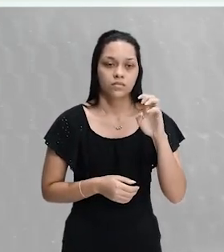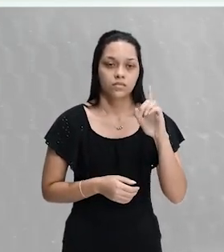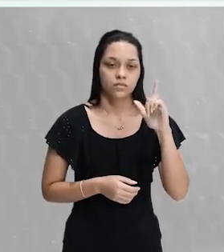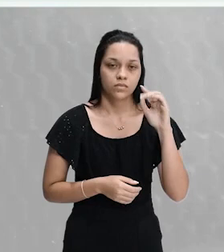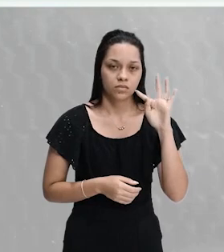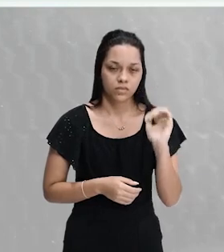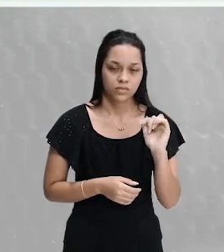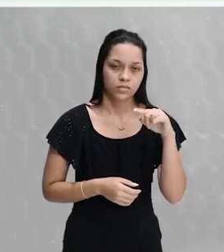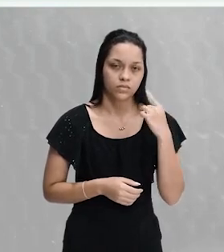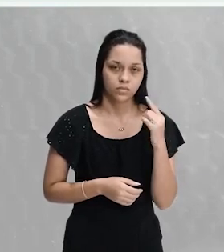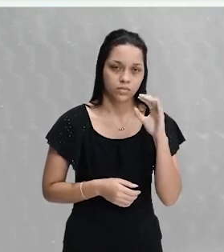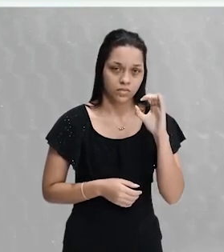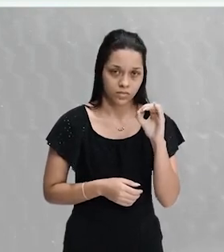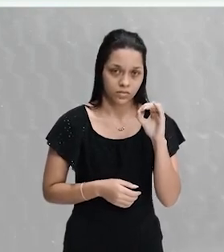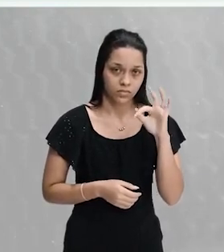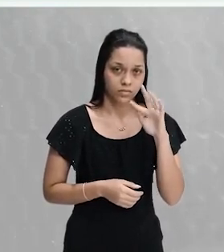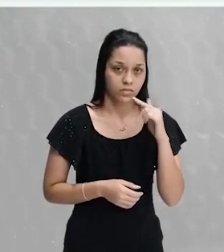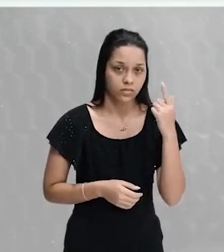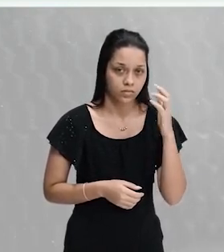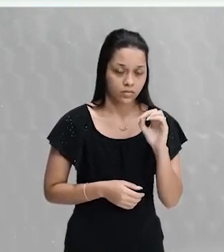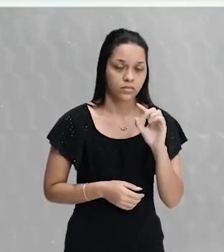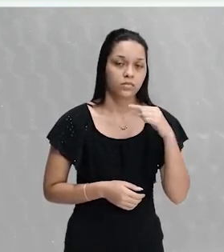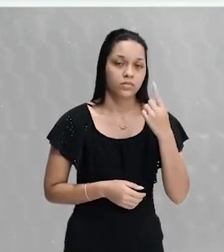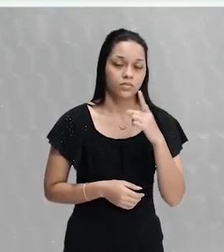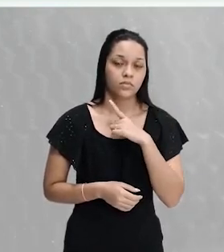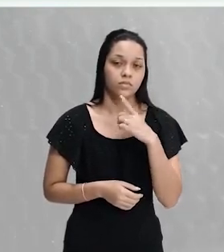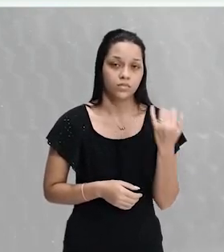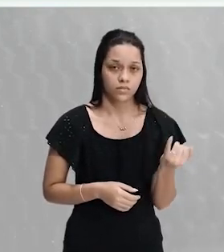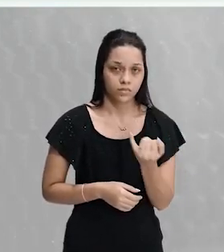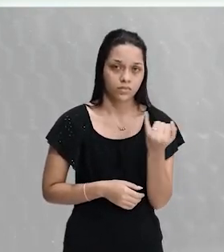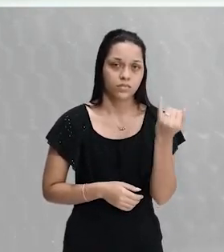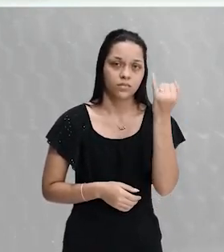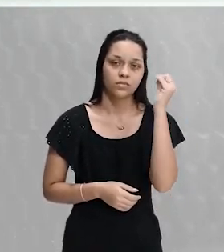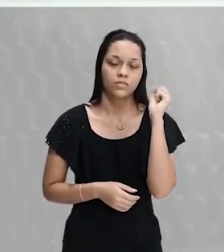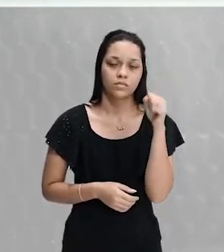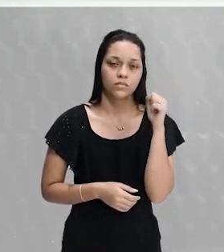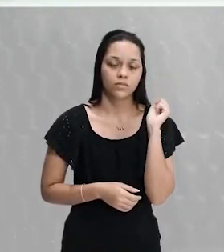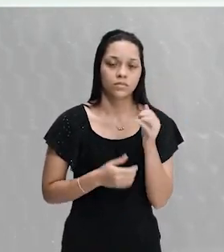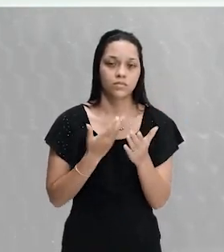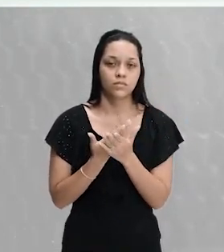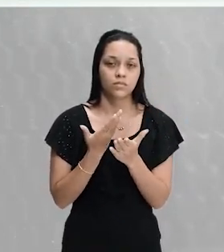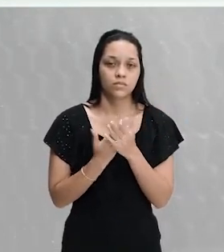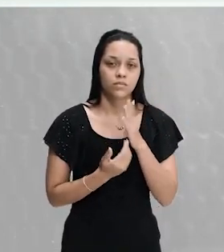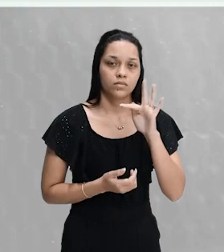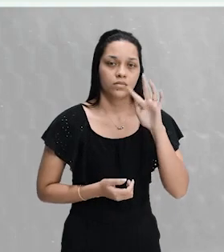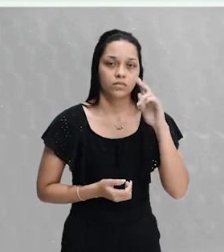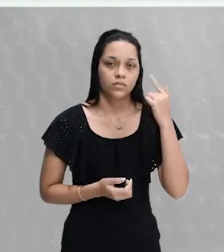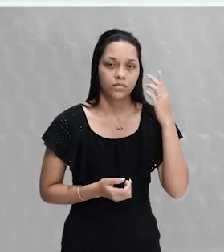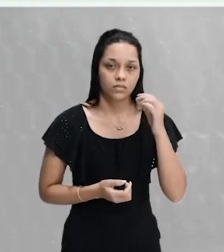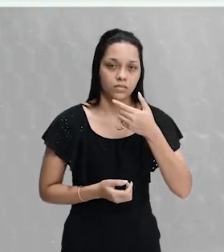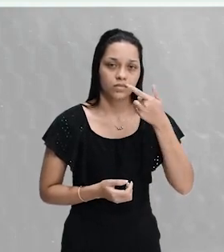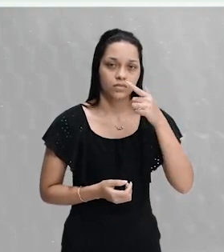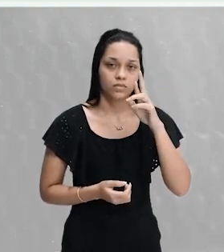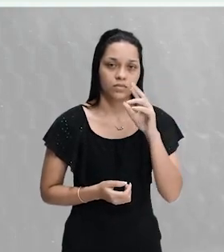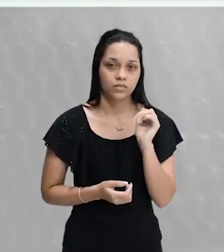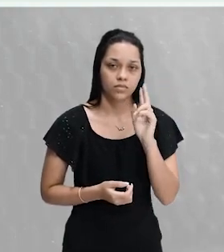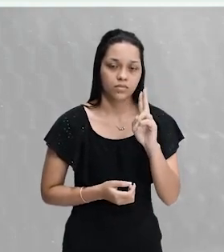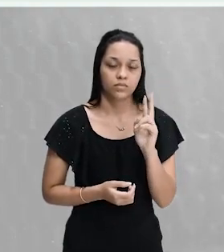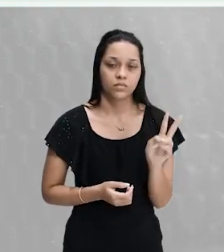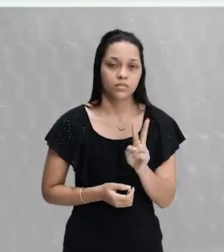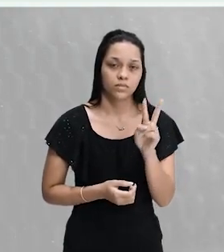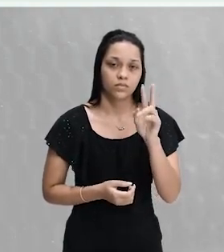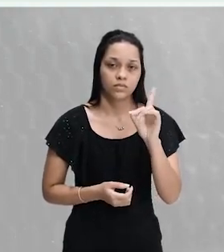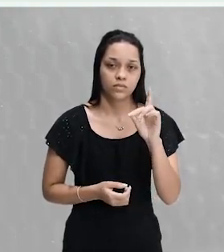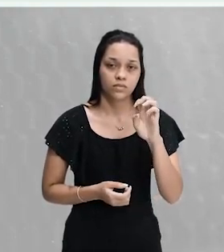depois a gente vai falar de zero da função. Outro elemento bastante importante no estudo da função do segundo grau e seu gráfico é o valor de